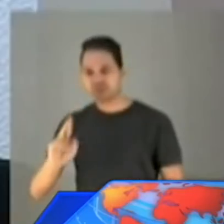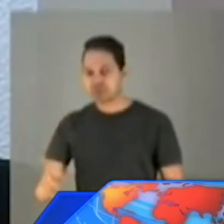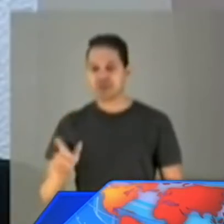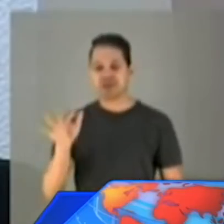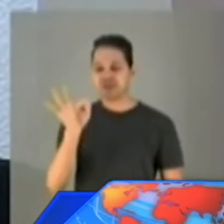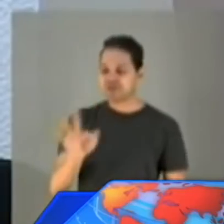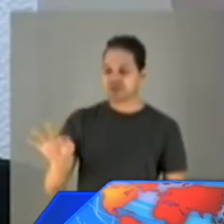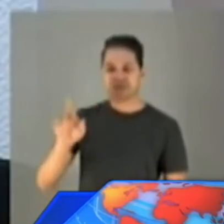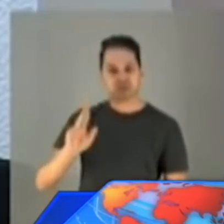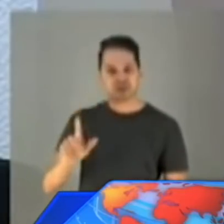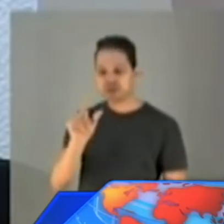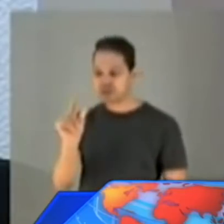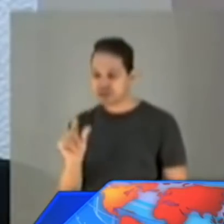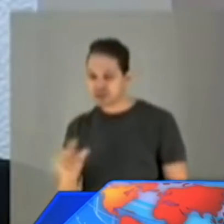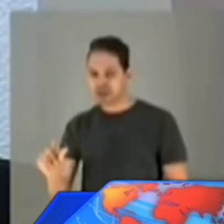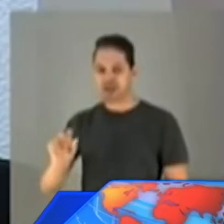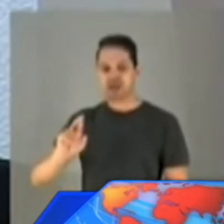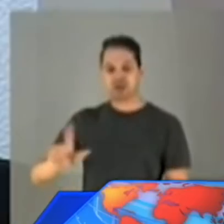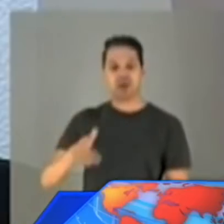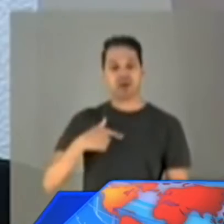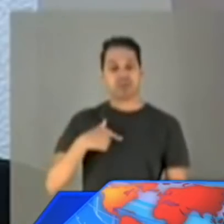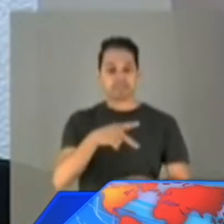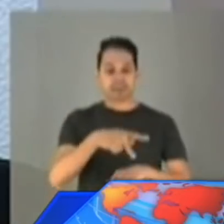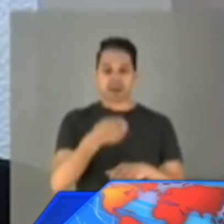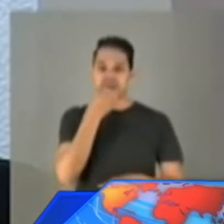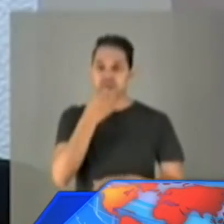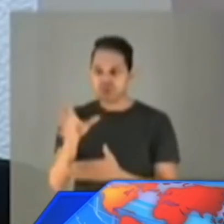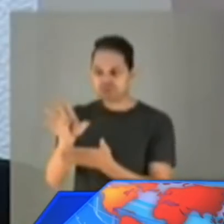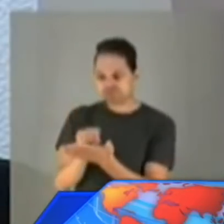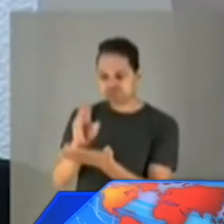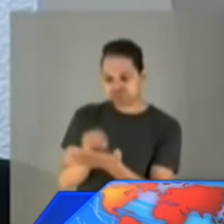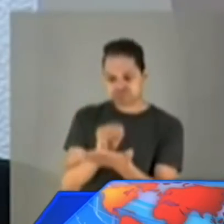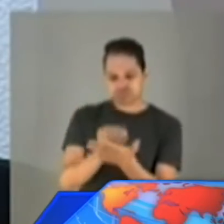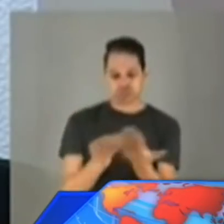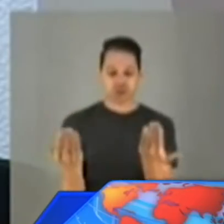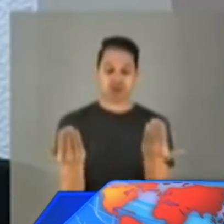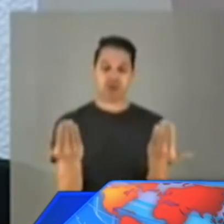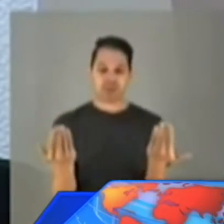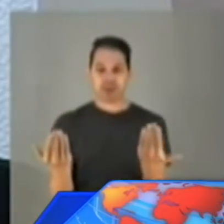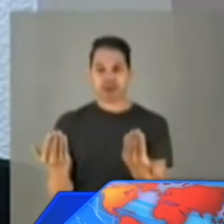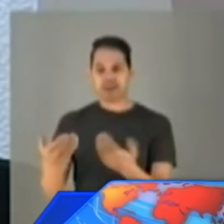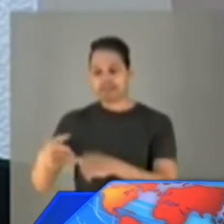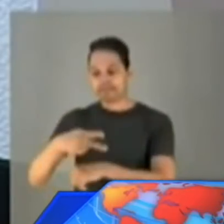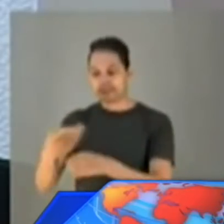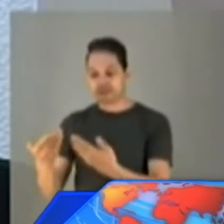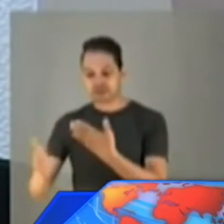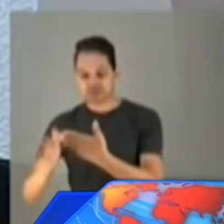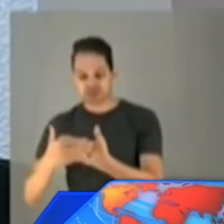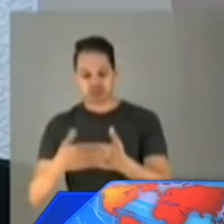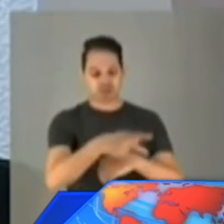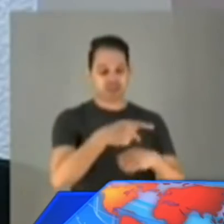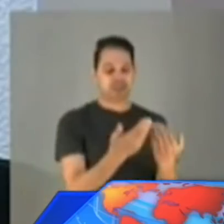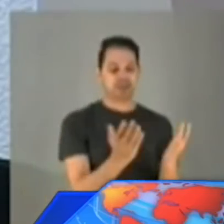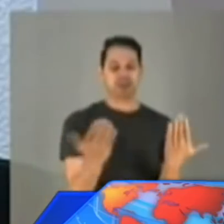Eu procuraria os exemplos que mostraram o resultado. Compare o resultado desses países com os países que fecharam. Eu procuraria isso. É